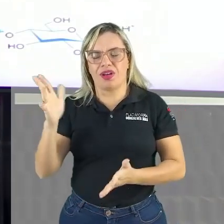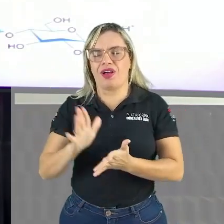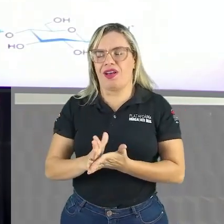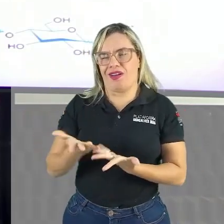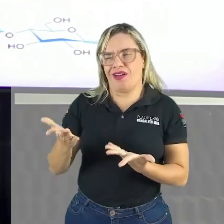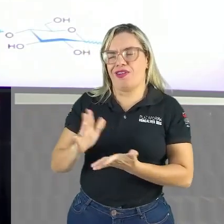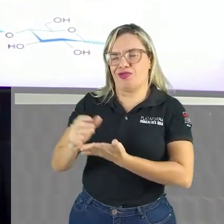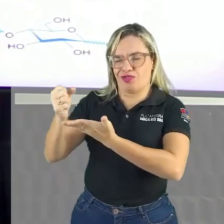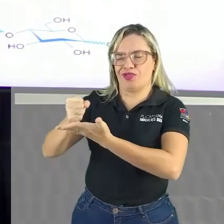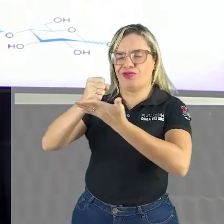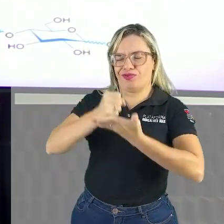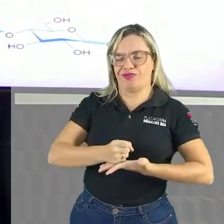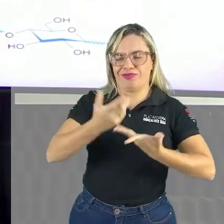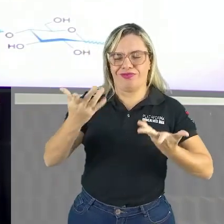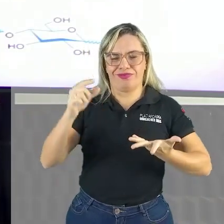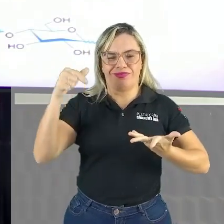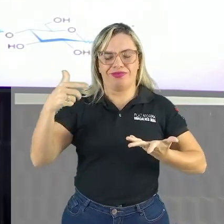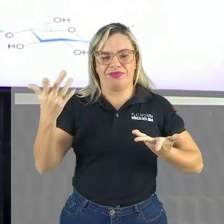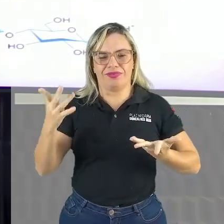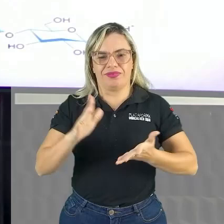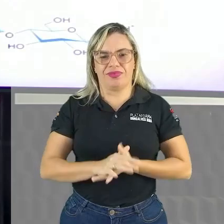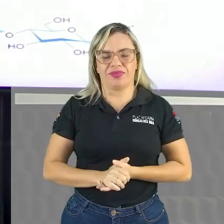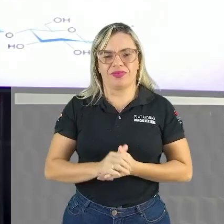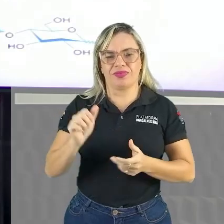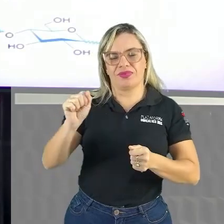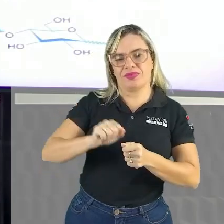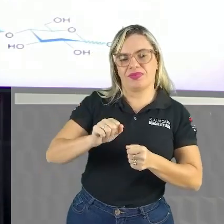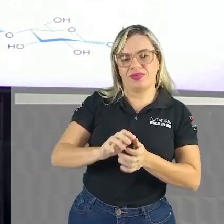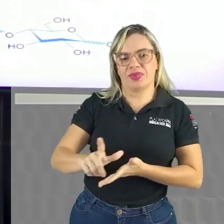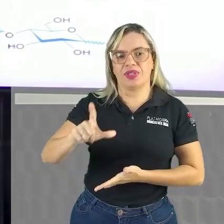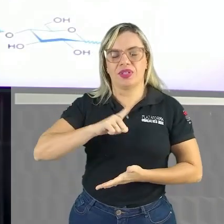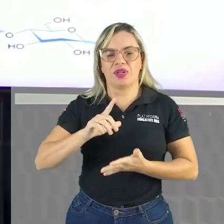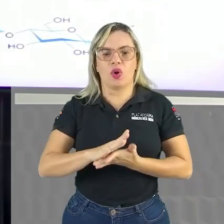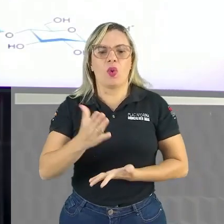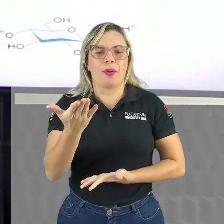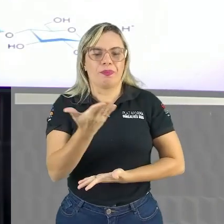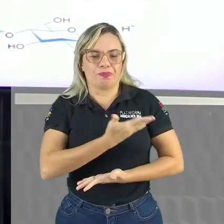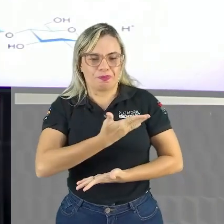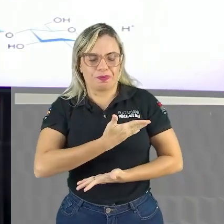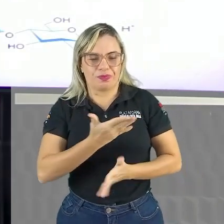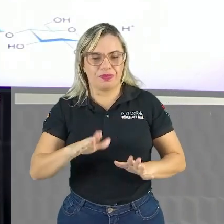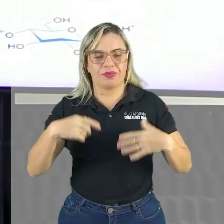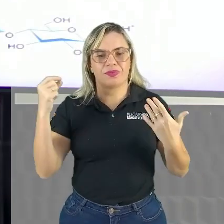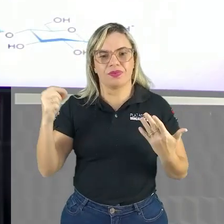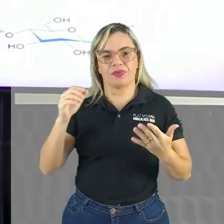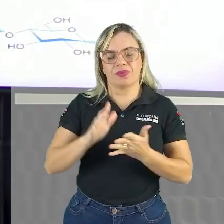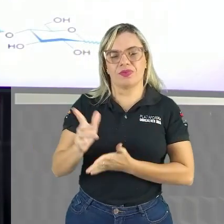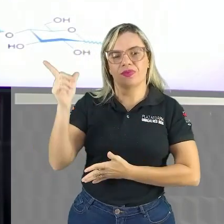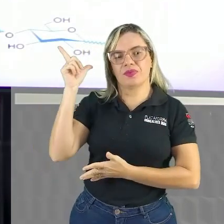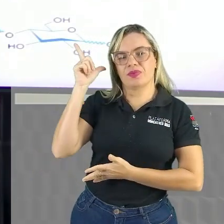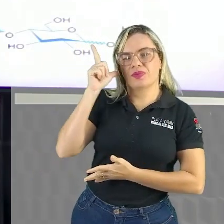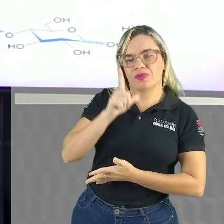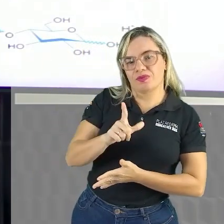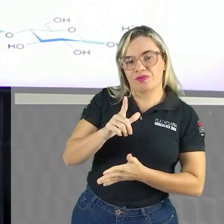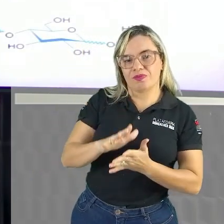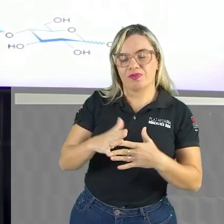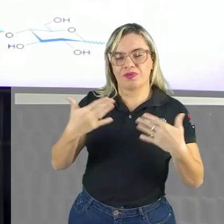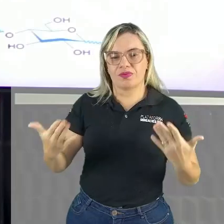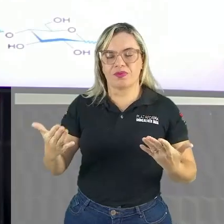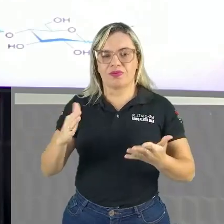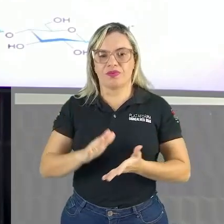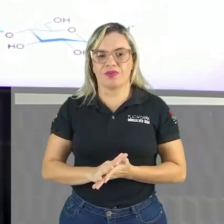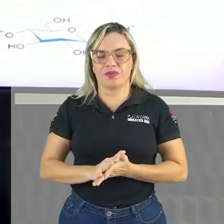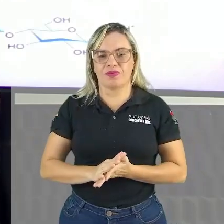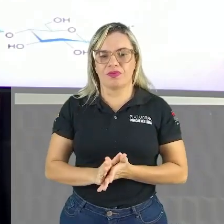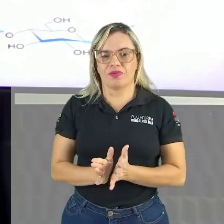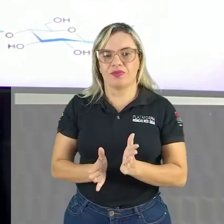ajudar. Vou fazer o seguinte contigo, Day. Eu tenho um amigo que ele vai conseguir para mim te levar